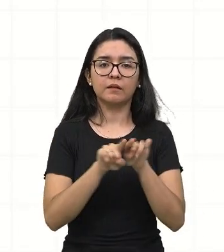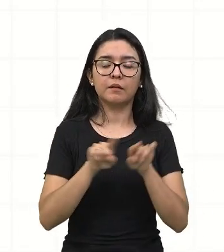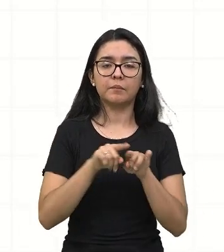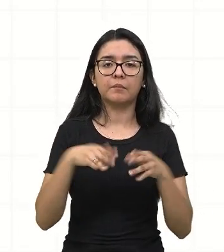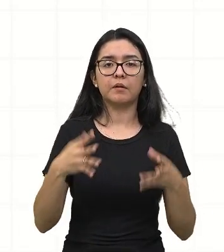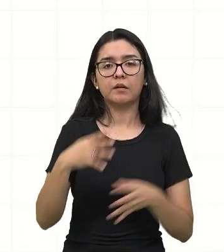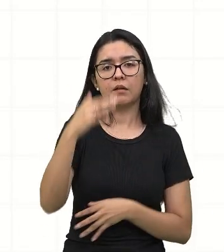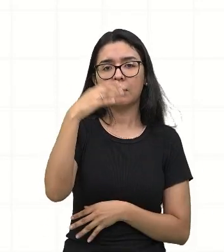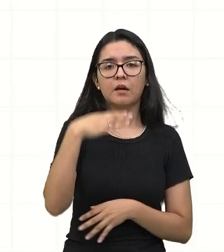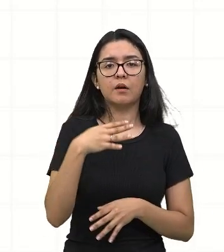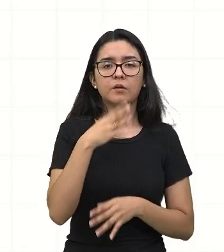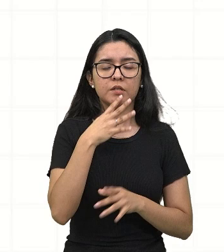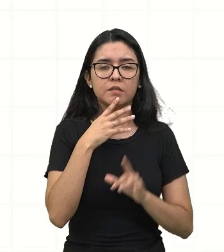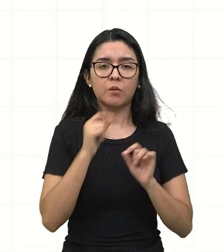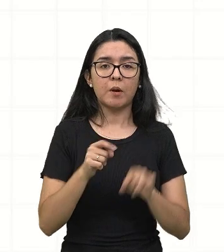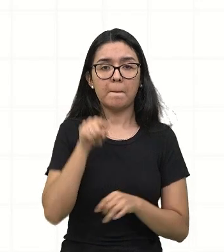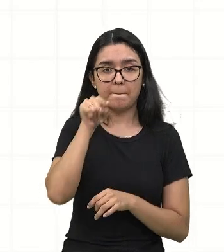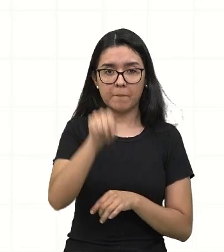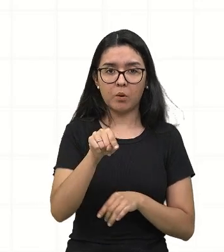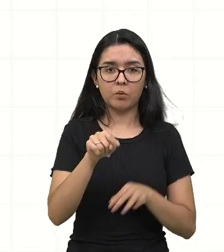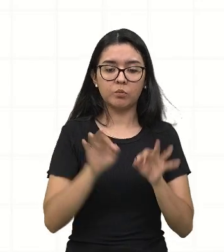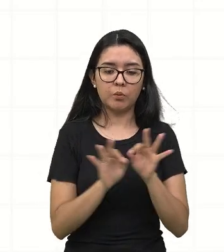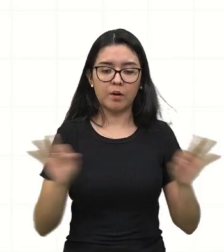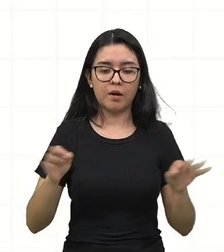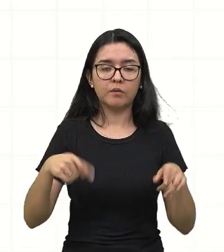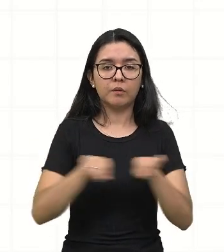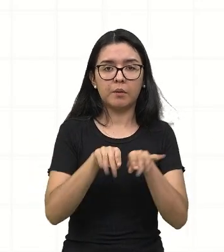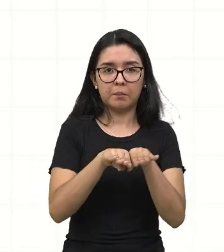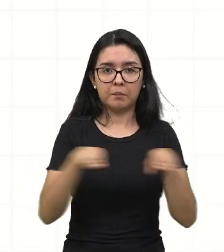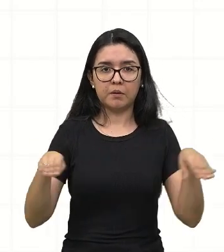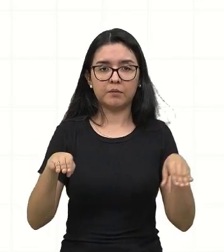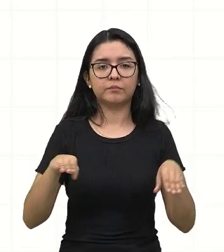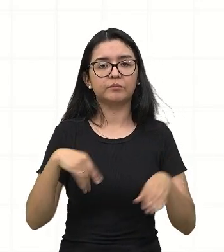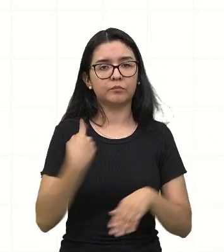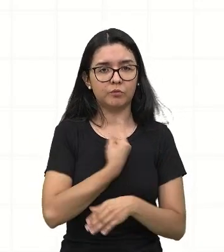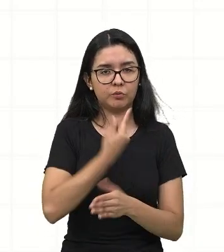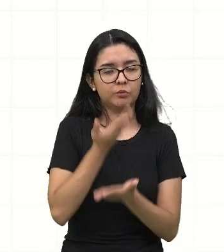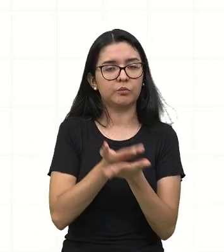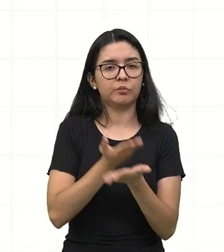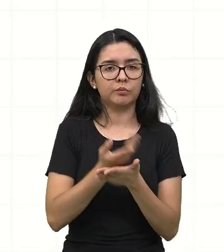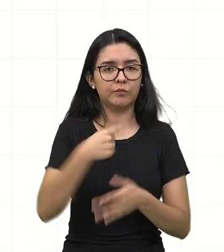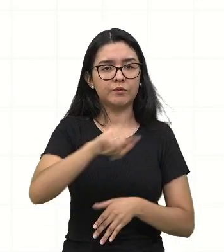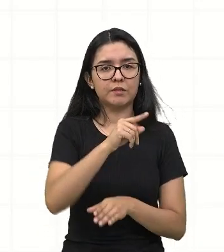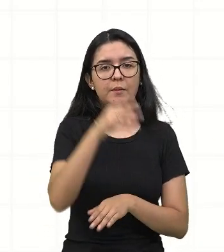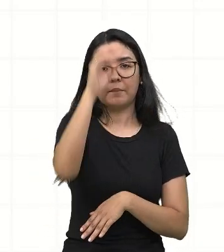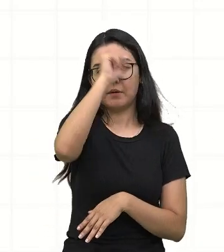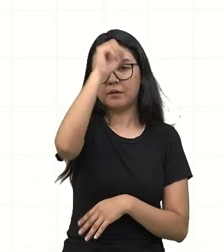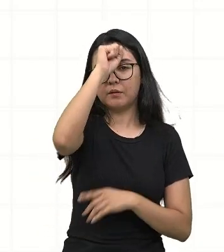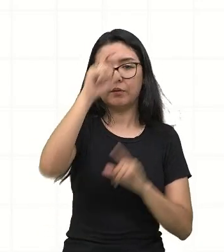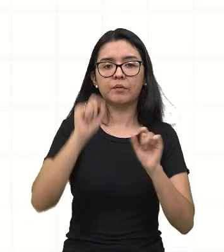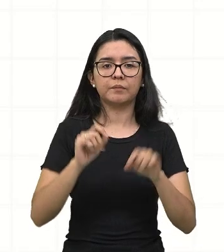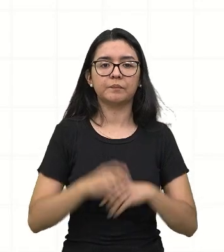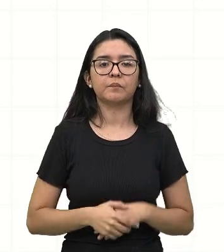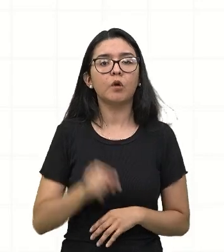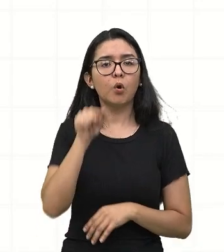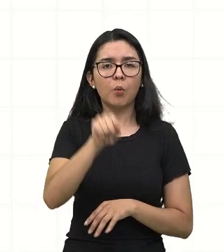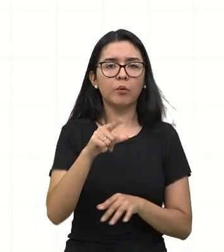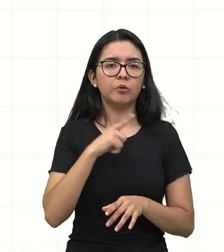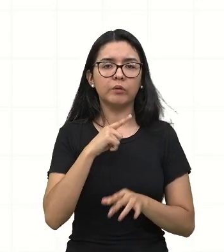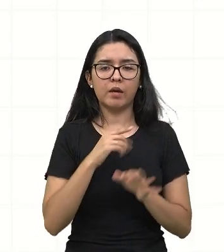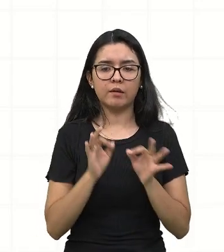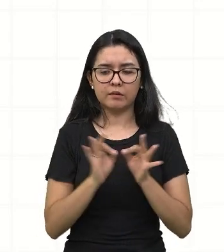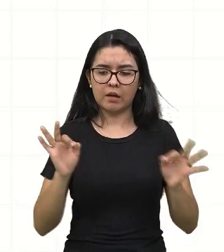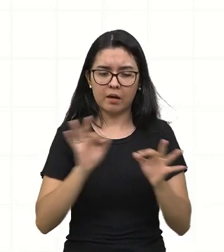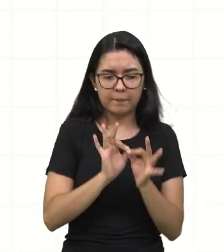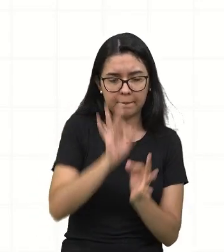primitivas de ponto, reta e plano. A gente abordou esse conteúdo. E aí você aprendeu uma coisa muito legal, né, que um ponto não tem dimensão, um ponto não